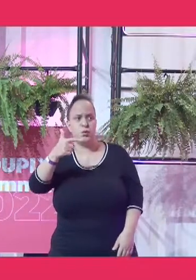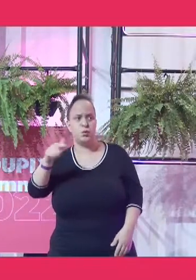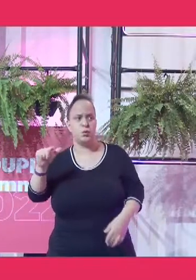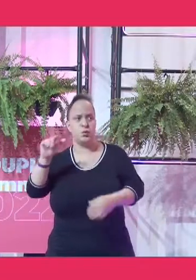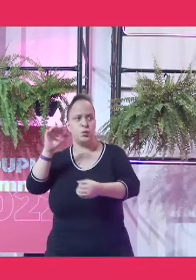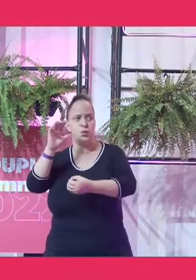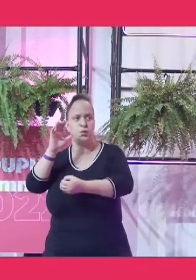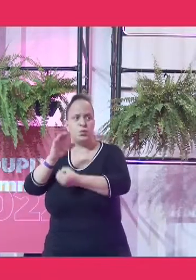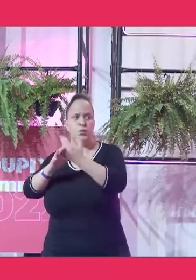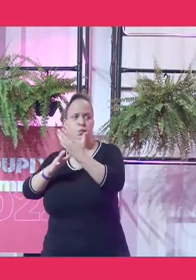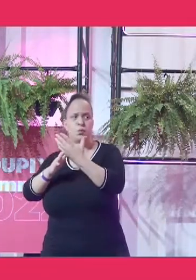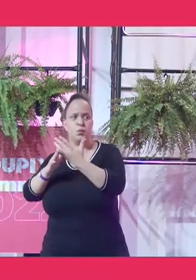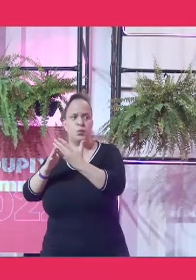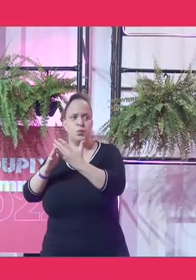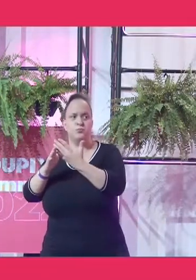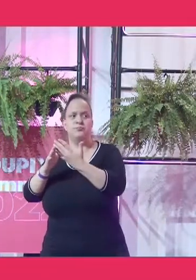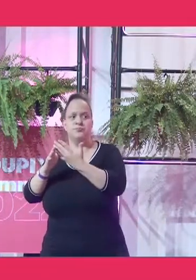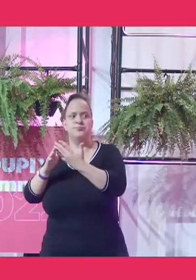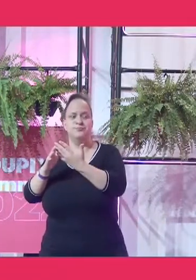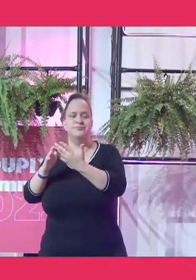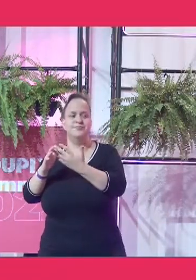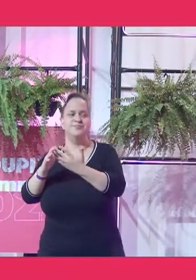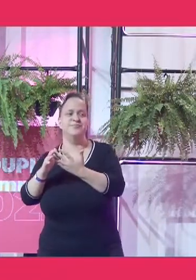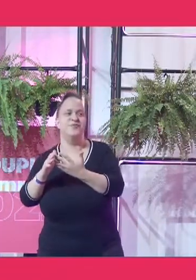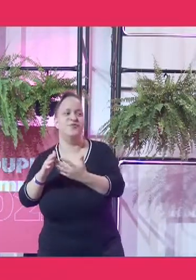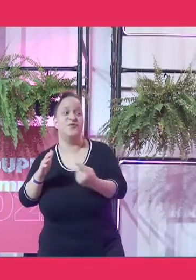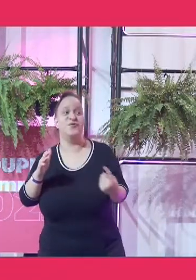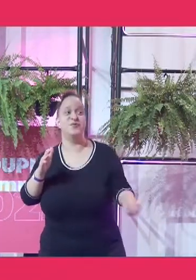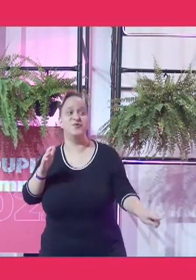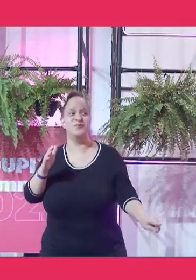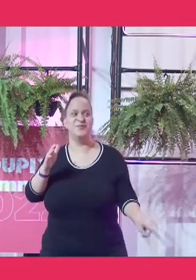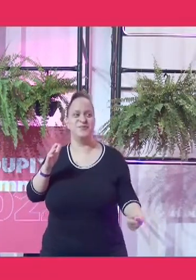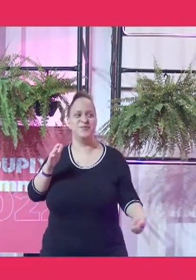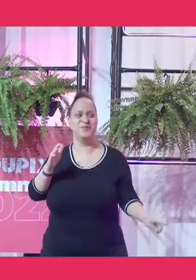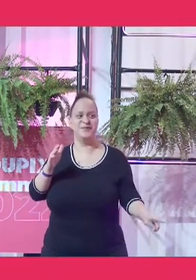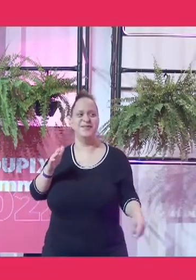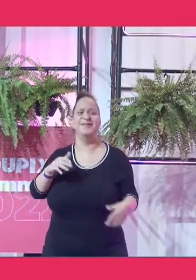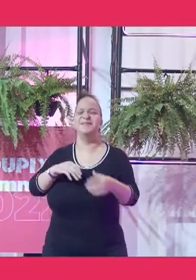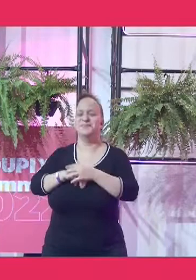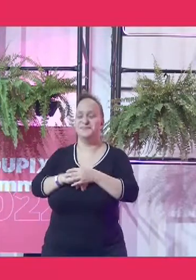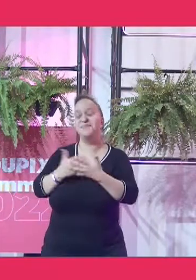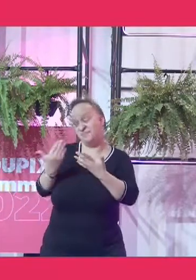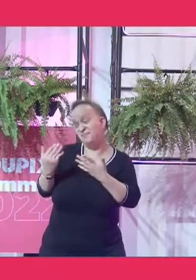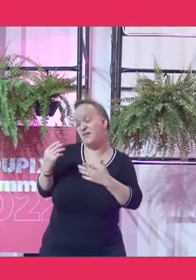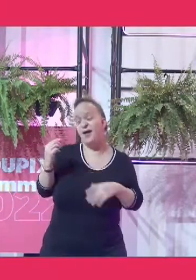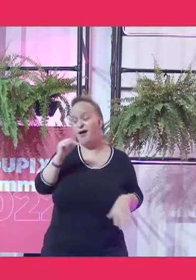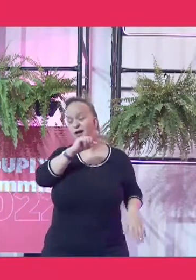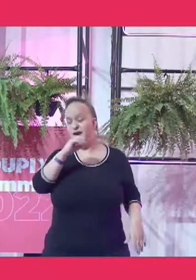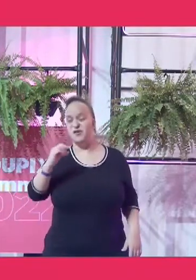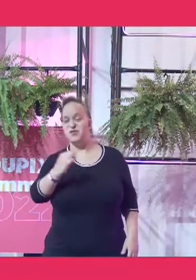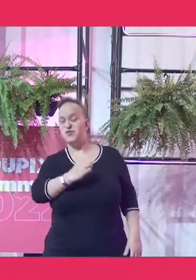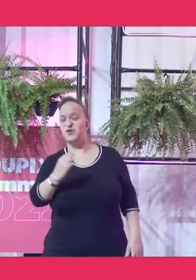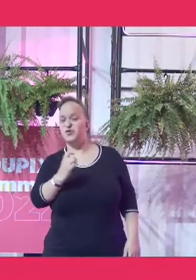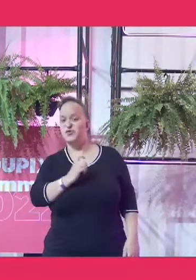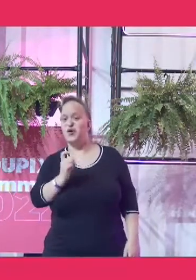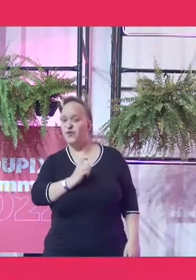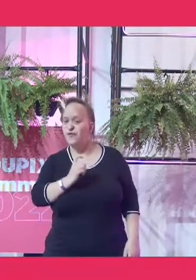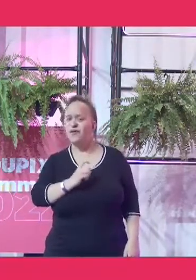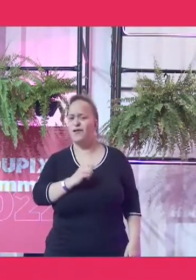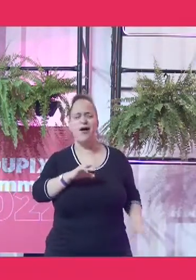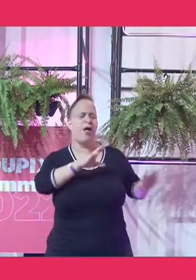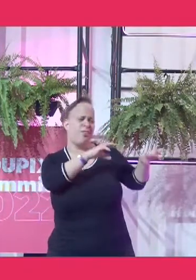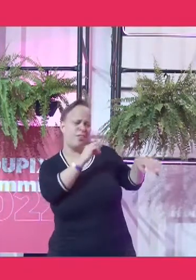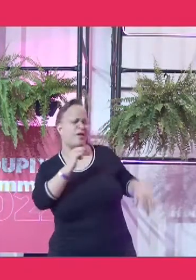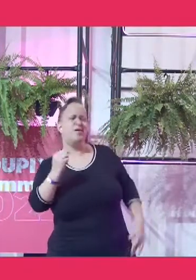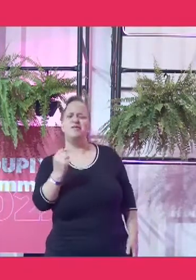super legais, assim, né? Então, a gente fica, ai, gente, fulano ali é TikToker. É, a galera fica assim, ah, mas é